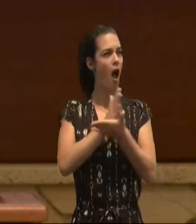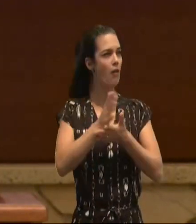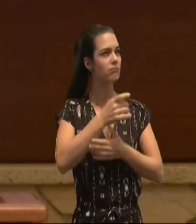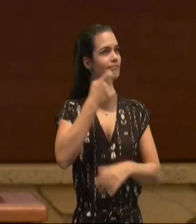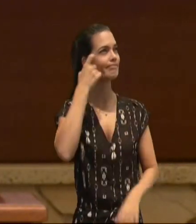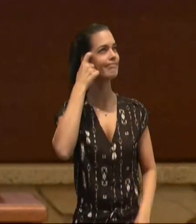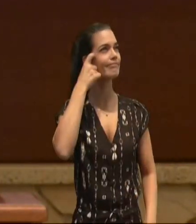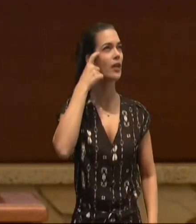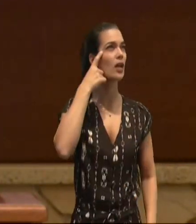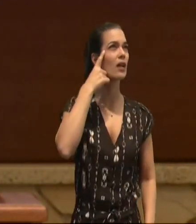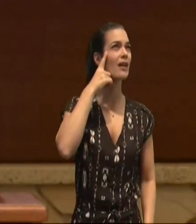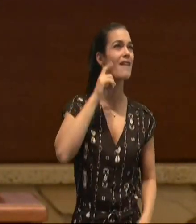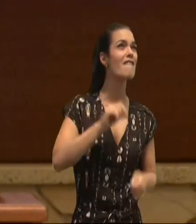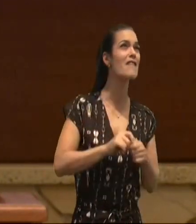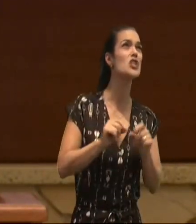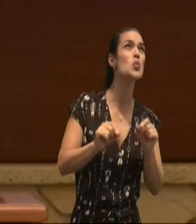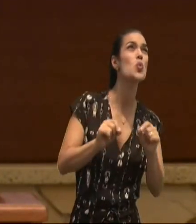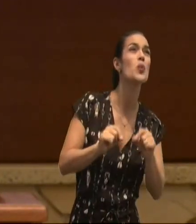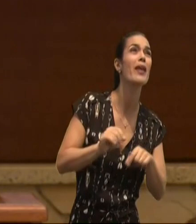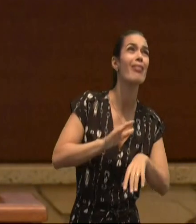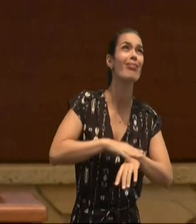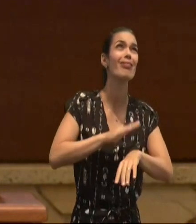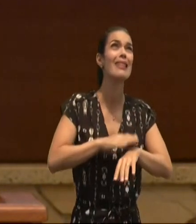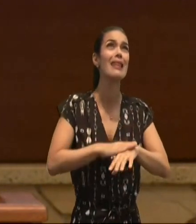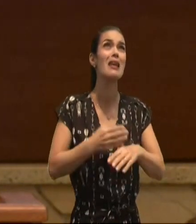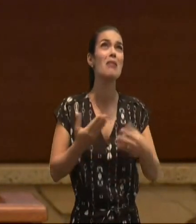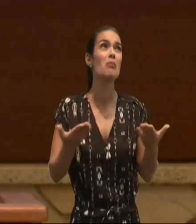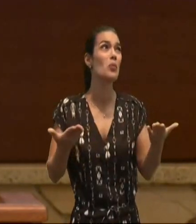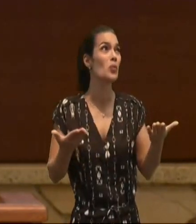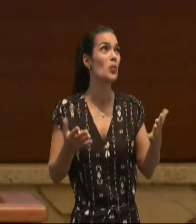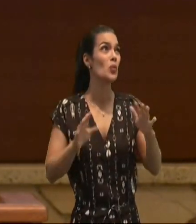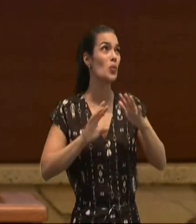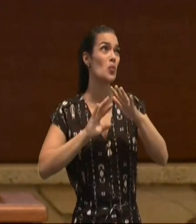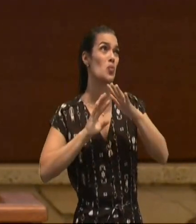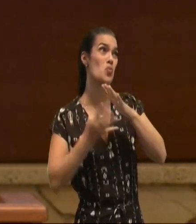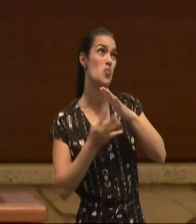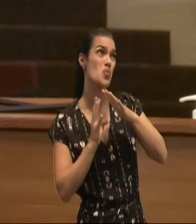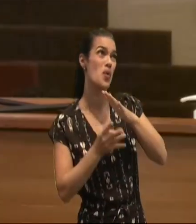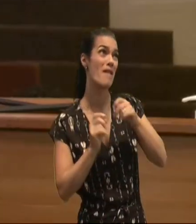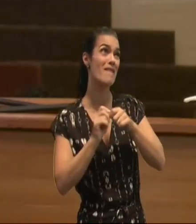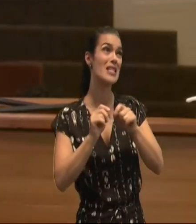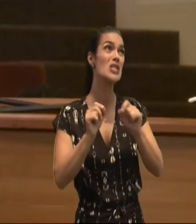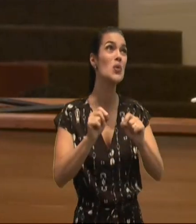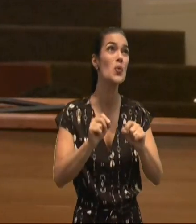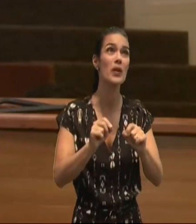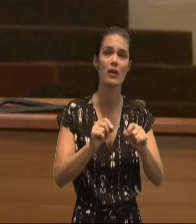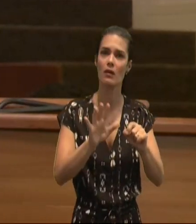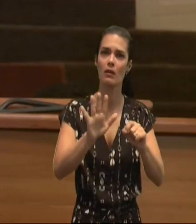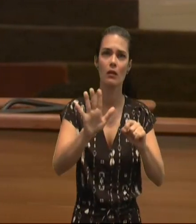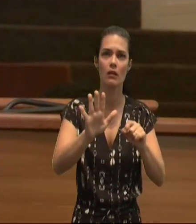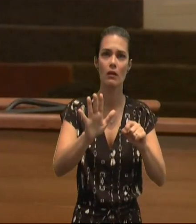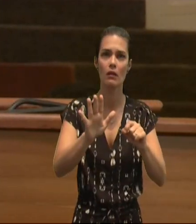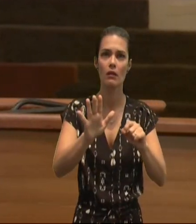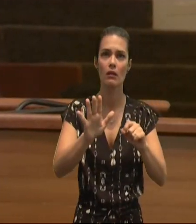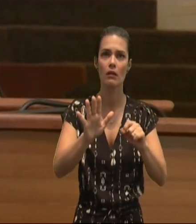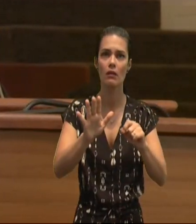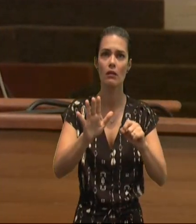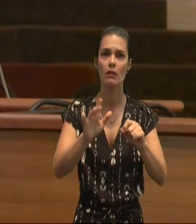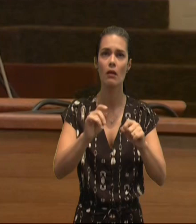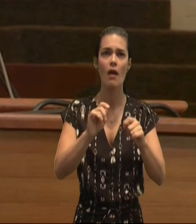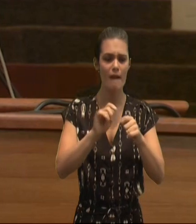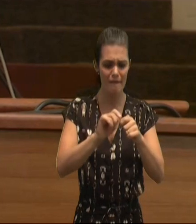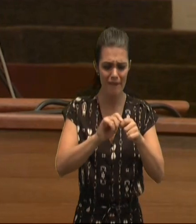o que fazer nesse tempo, o que eu posso fazer mais? E aí ele diz o seguinte: olha, não é um tempo de pensar em o que fazer, é um tempo em